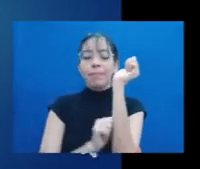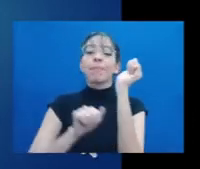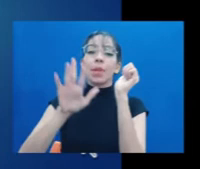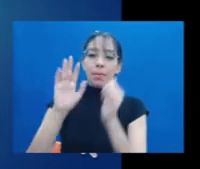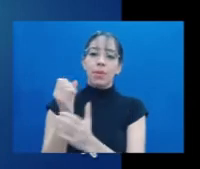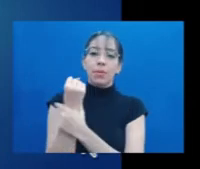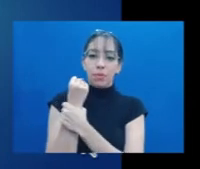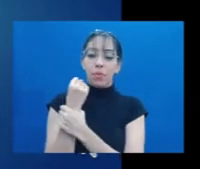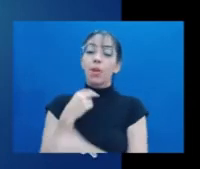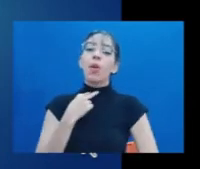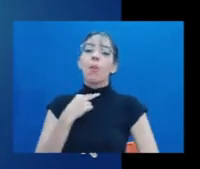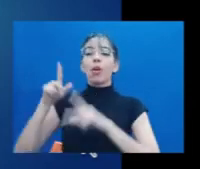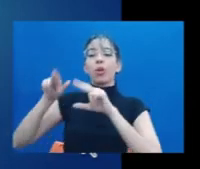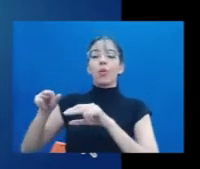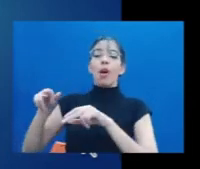nitrílicas.